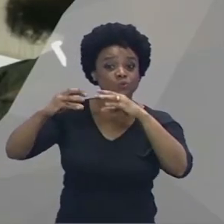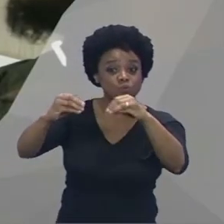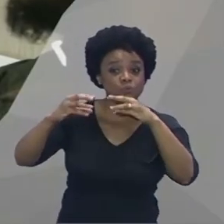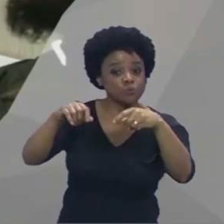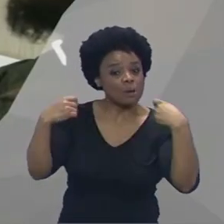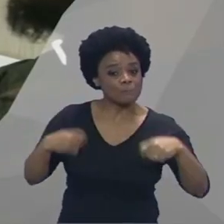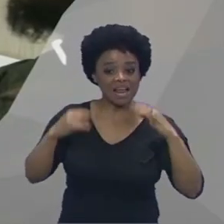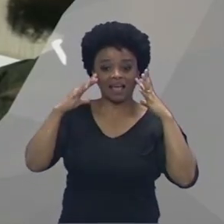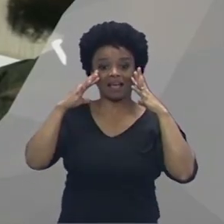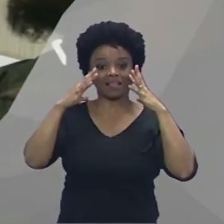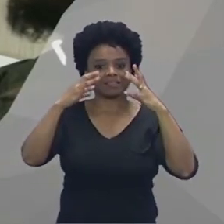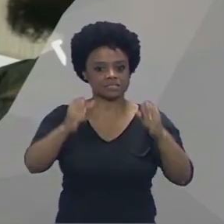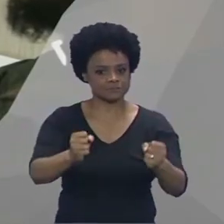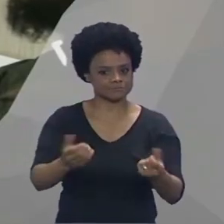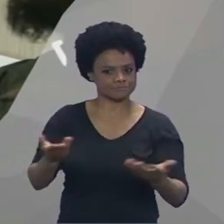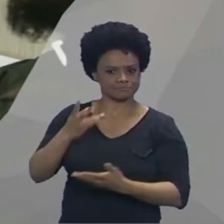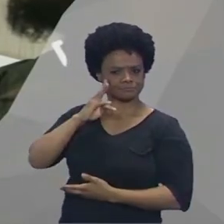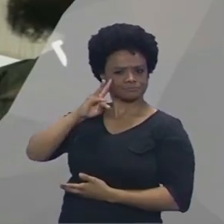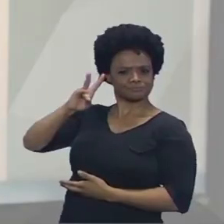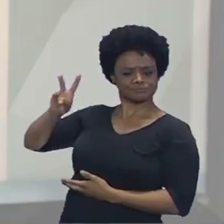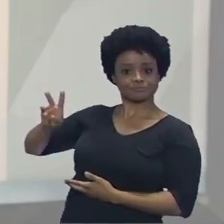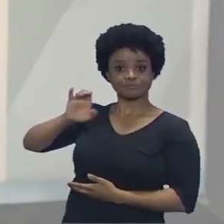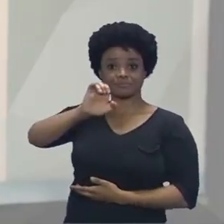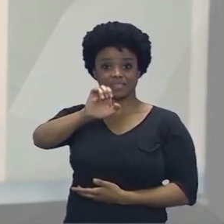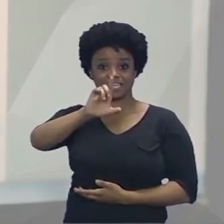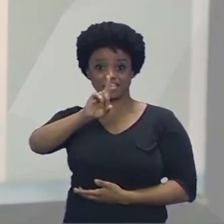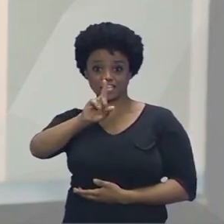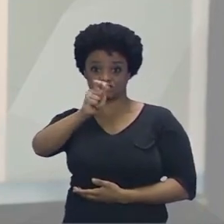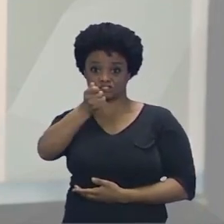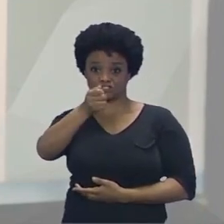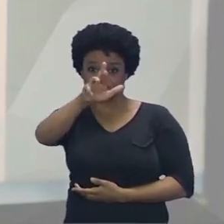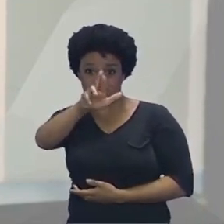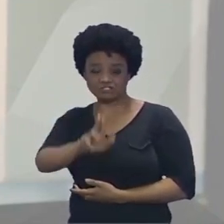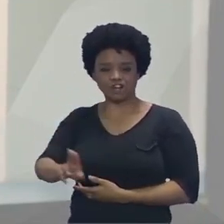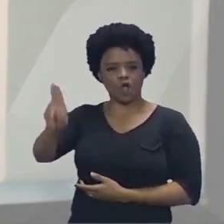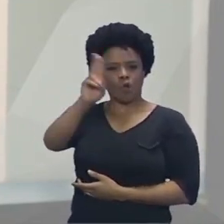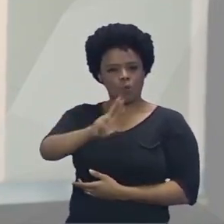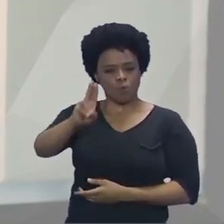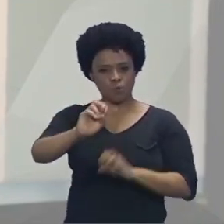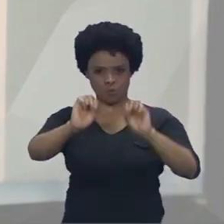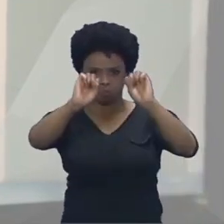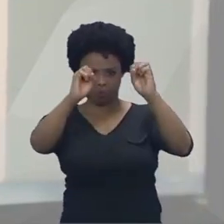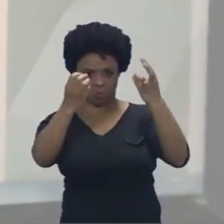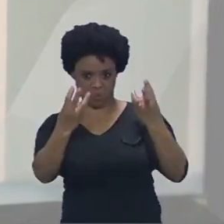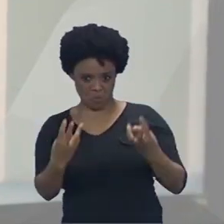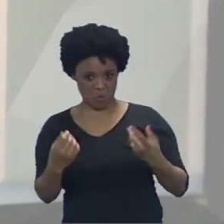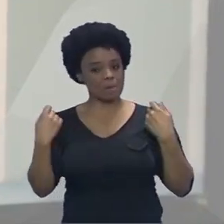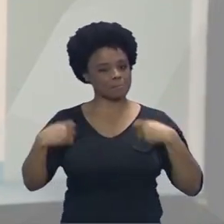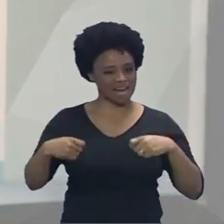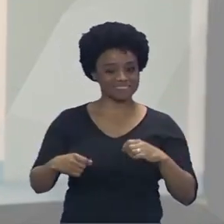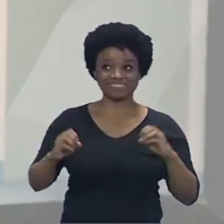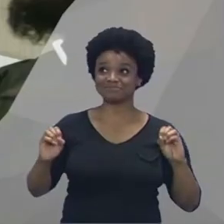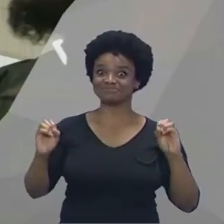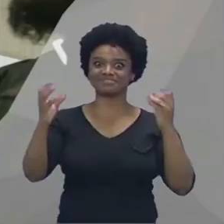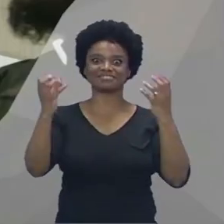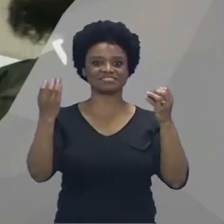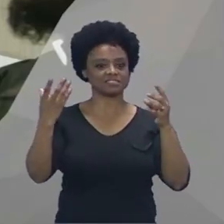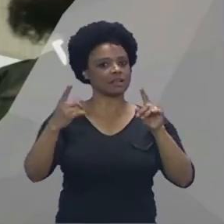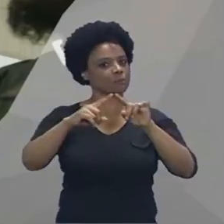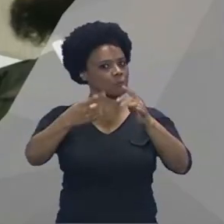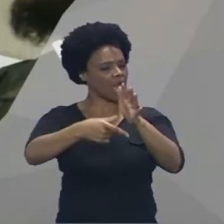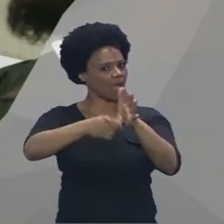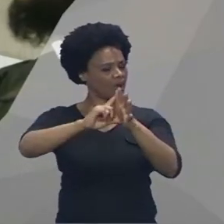Edgar, a eficiência proporcionada pelo uso de softwares deve sim ser celebrada, mas é preciso, antes de partir